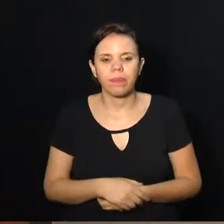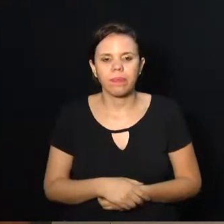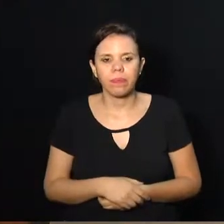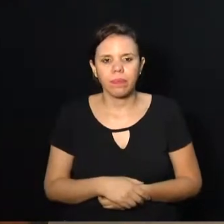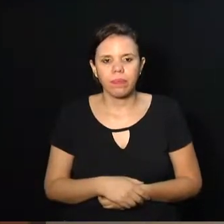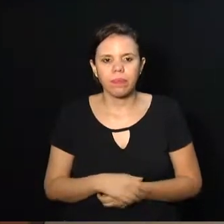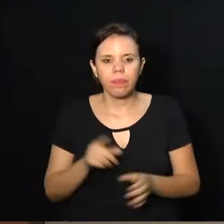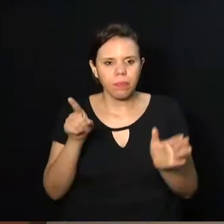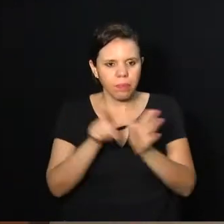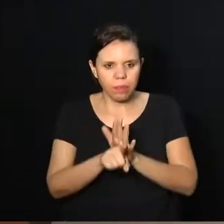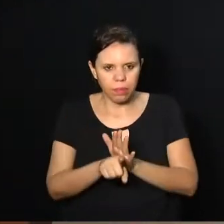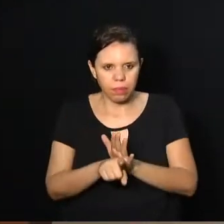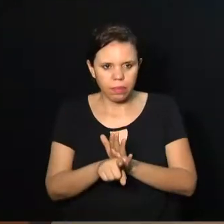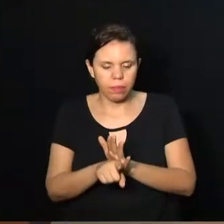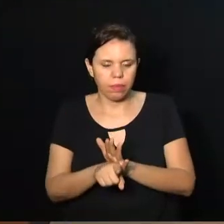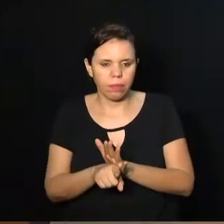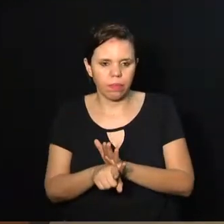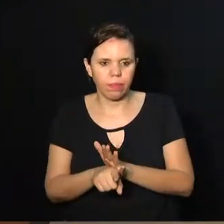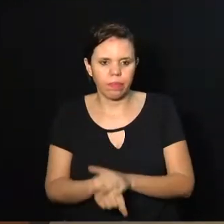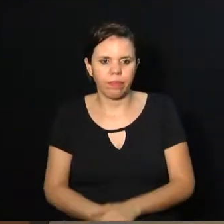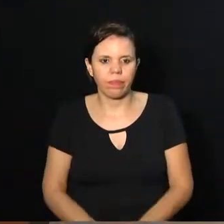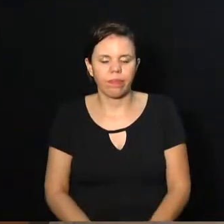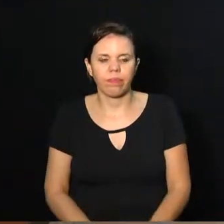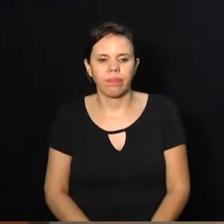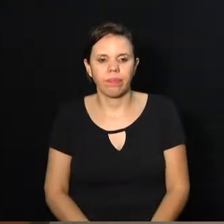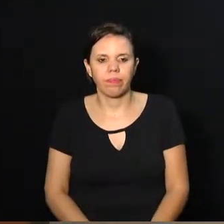Mais alguma pergunta?